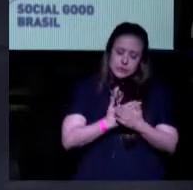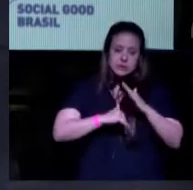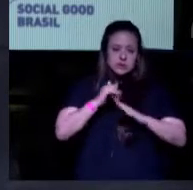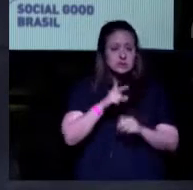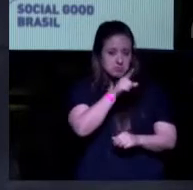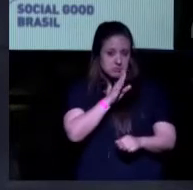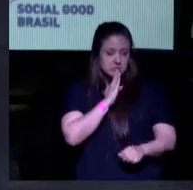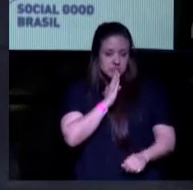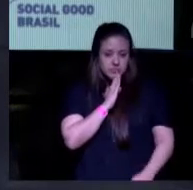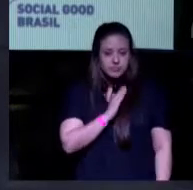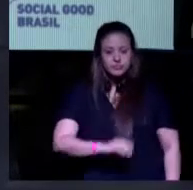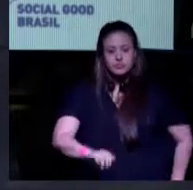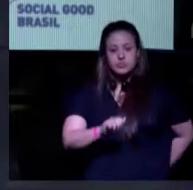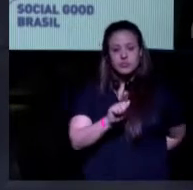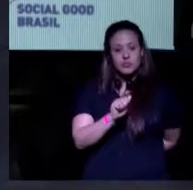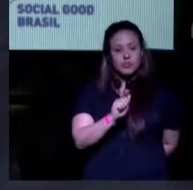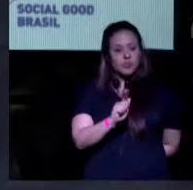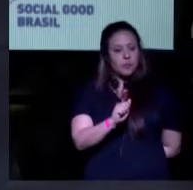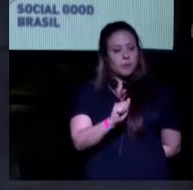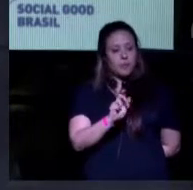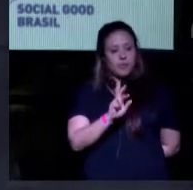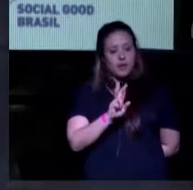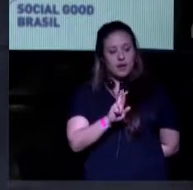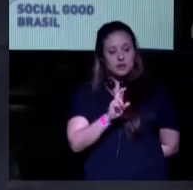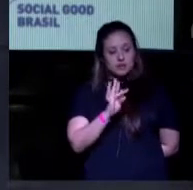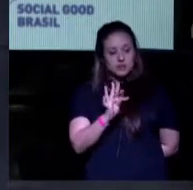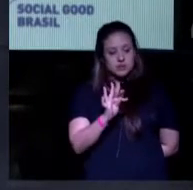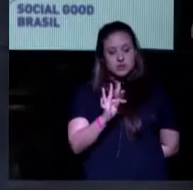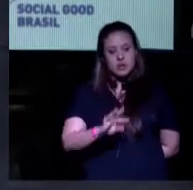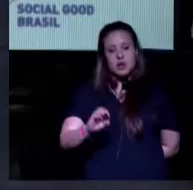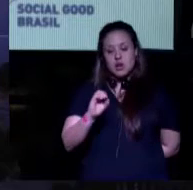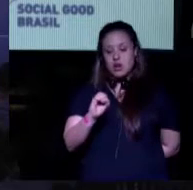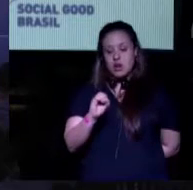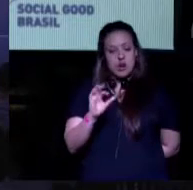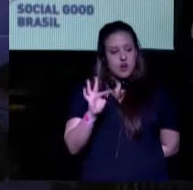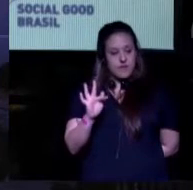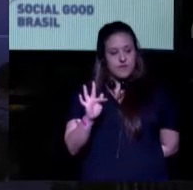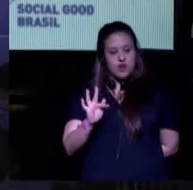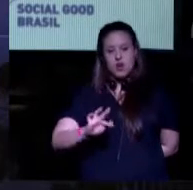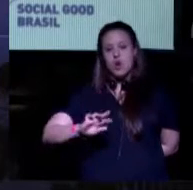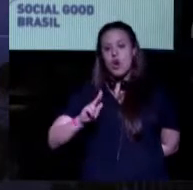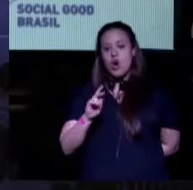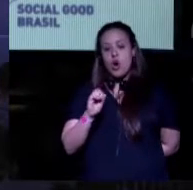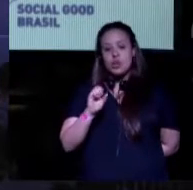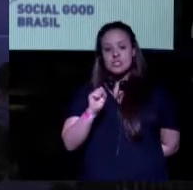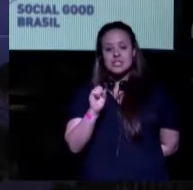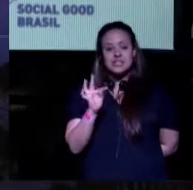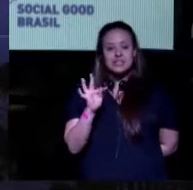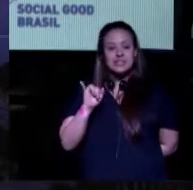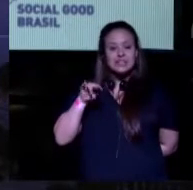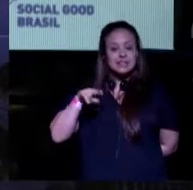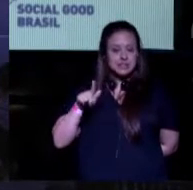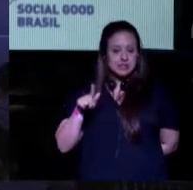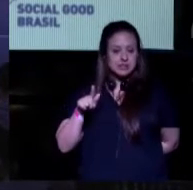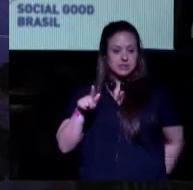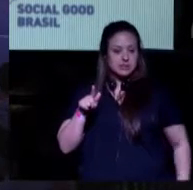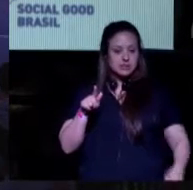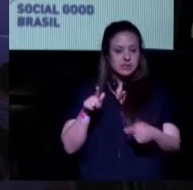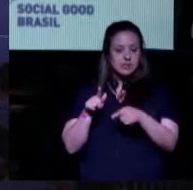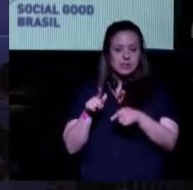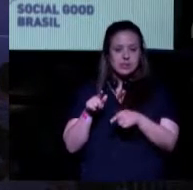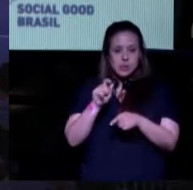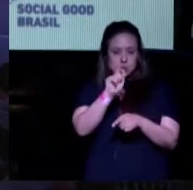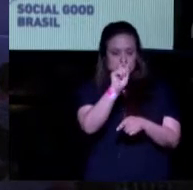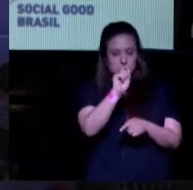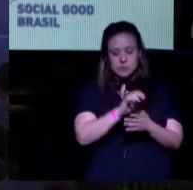conhece a arte o hosting levanta a mão olha que legal já tem a irmãos 20% das pessoas o antônio